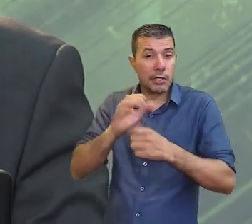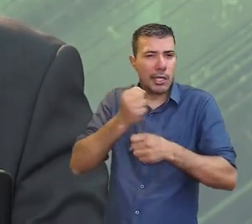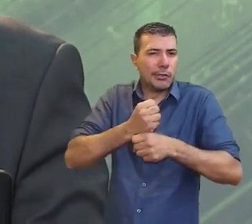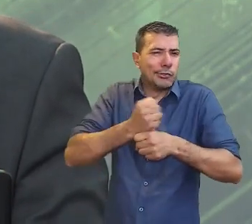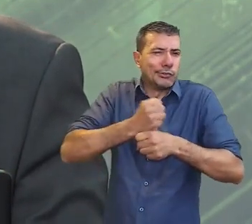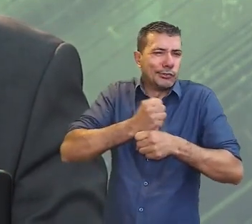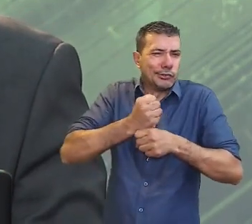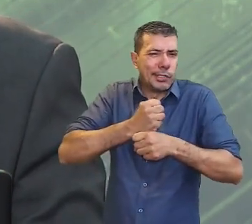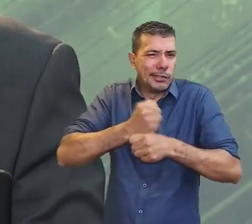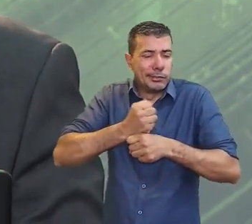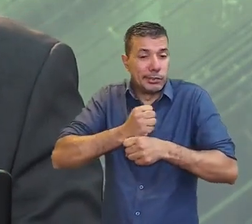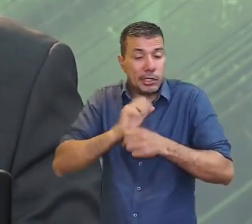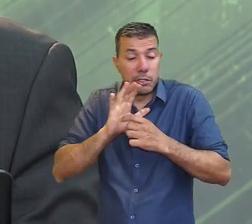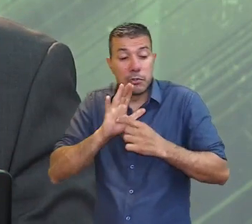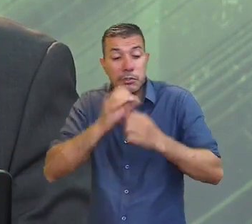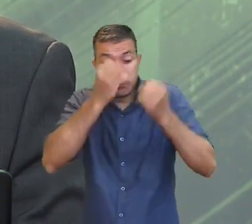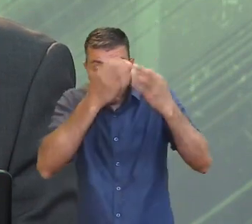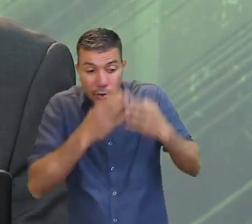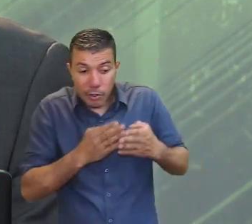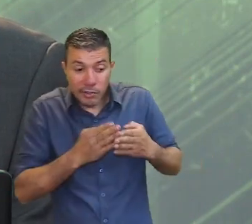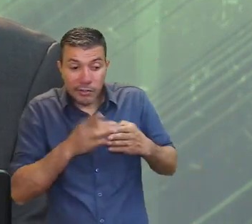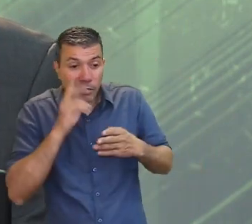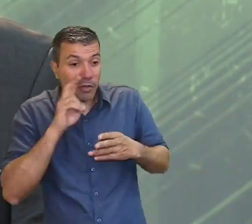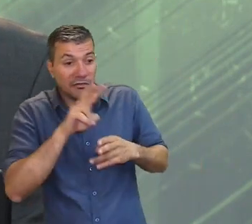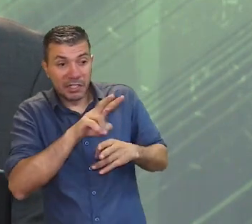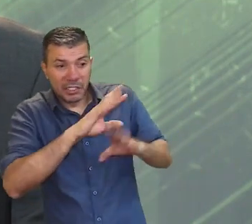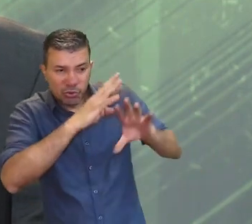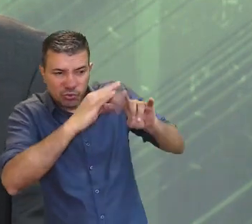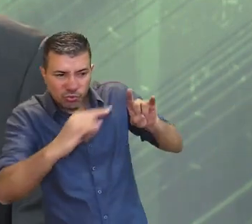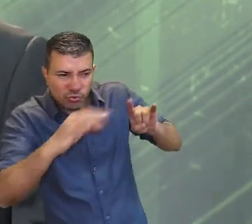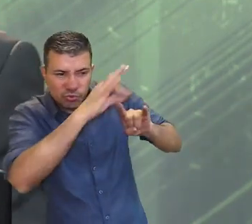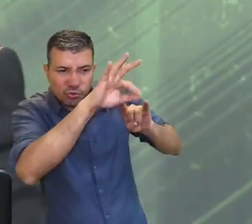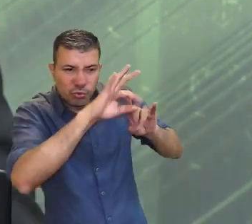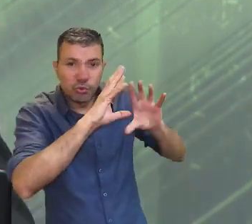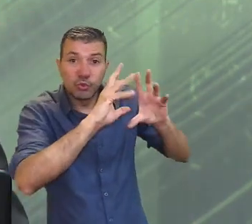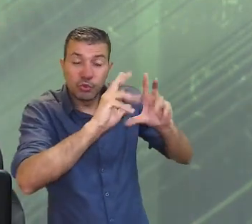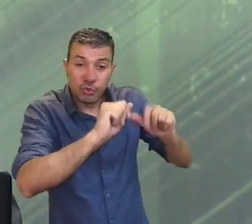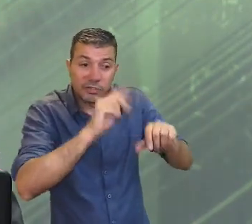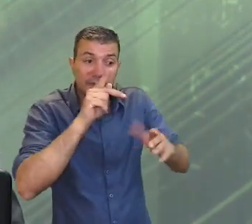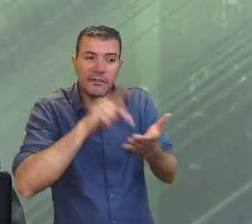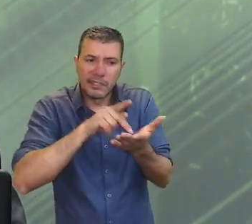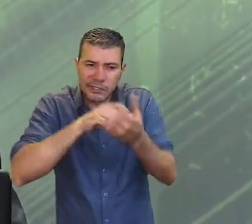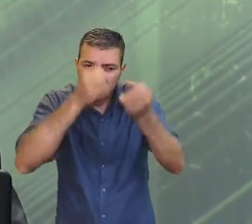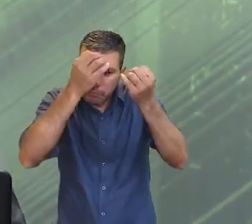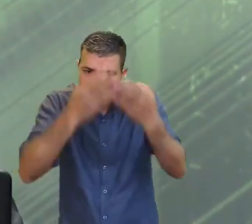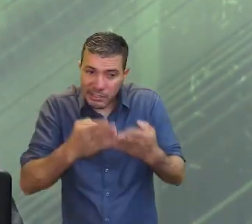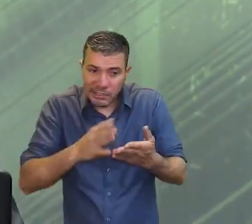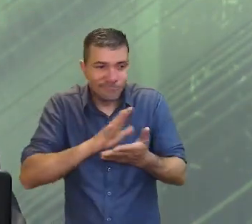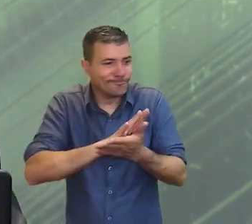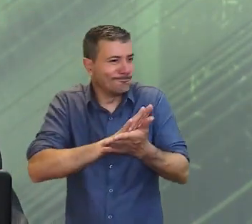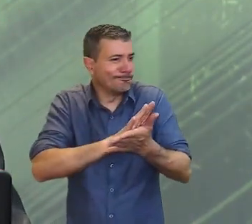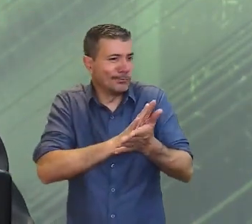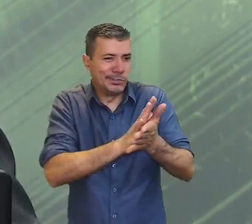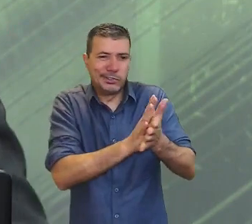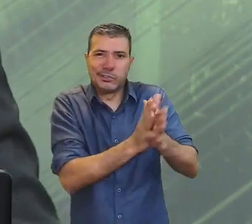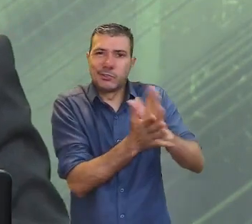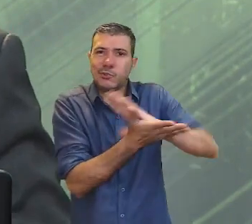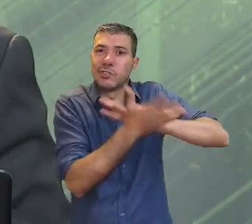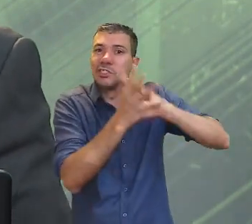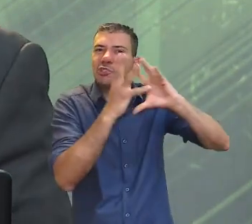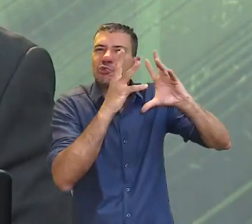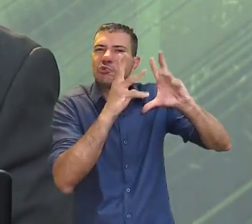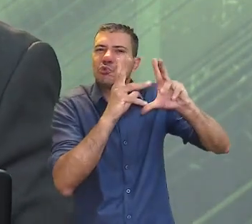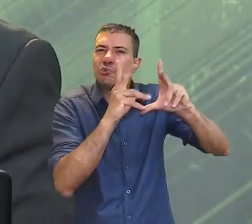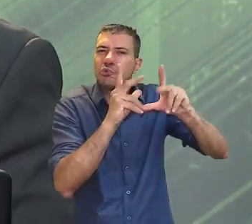construções do templo. Ele, porém, lhes disse: não vedes tudo isso? Em verdade vos digo que não ficará aqui pedra sobre